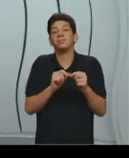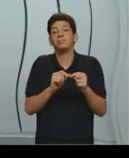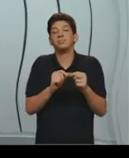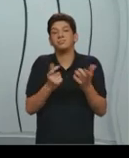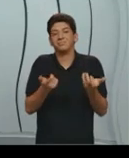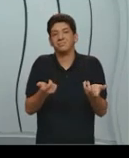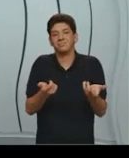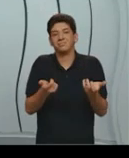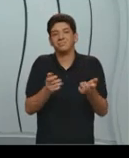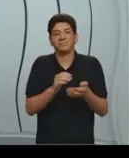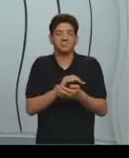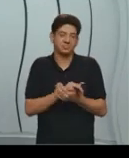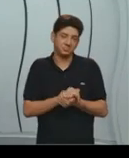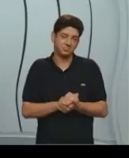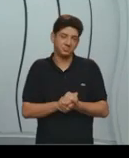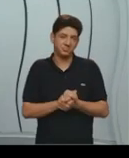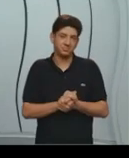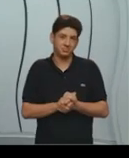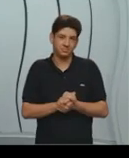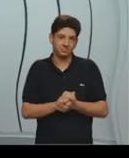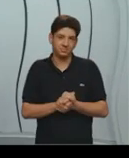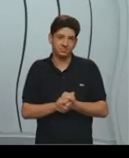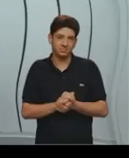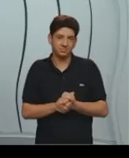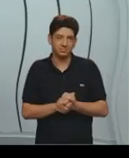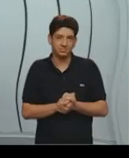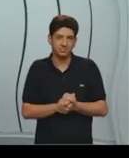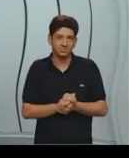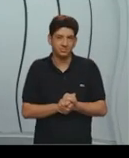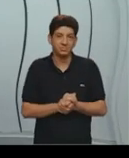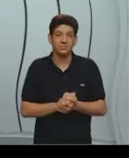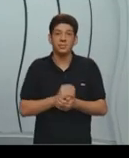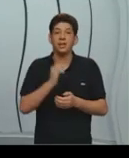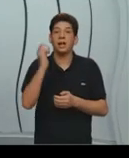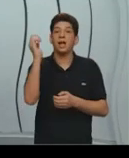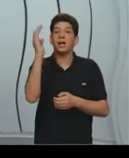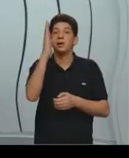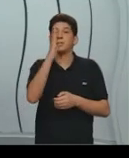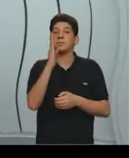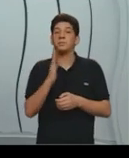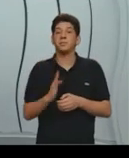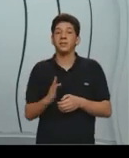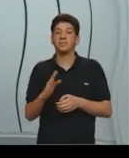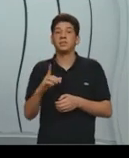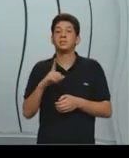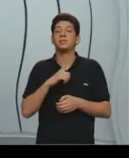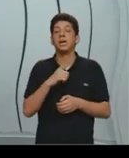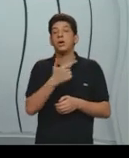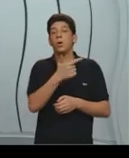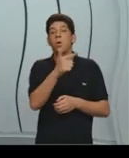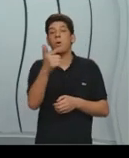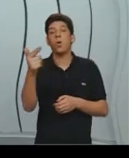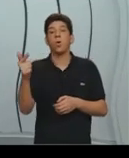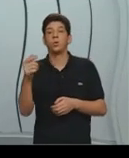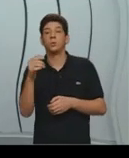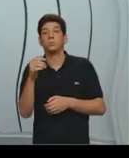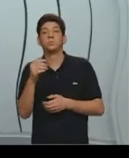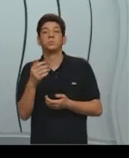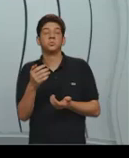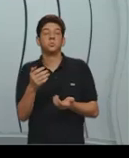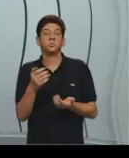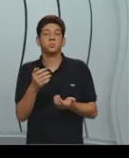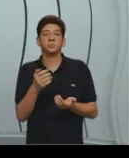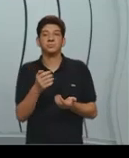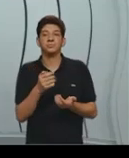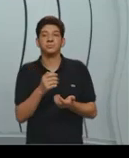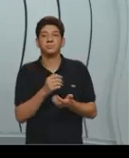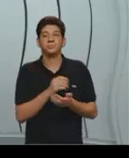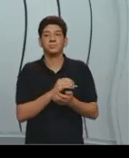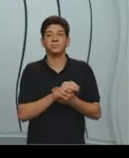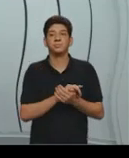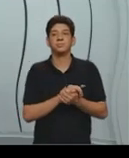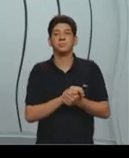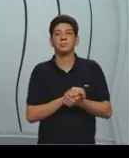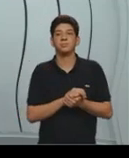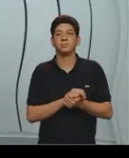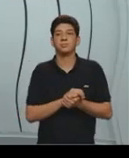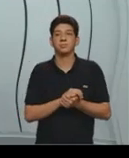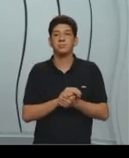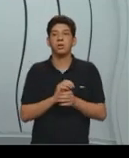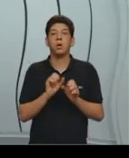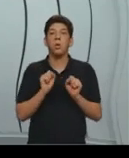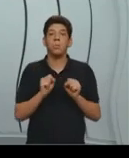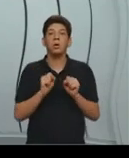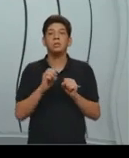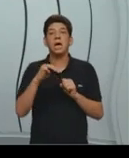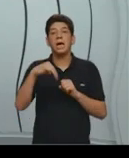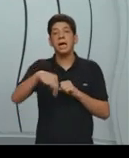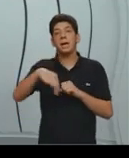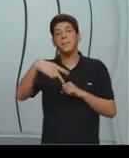que no Brasil, e essa aula é uma aula introdutória, a gente tem outros dispositivos, né? Que a gente tem medidas provisórias,